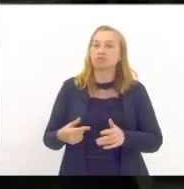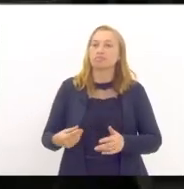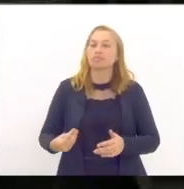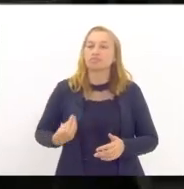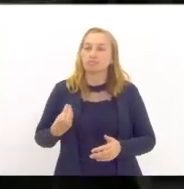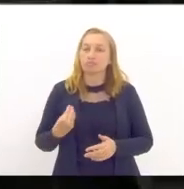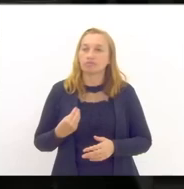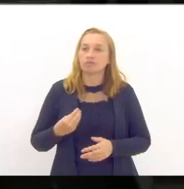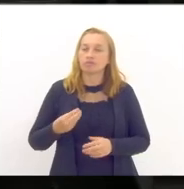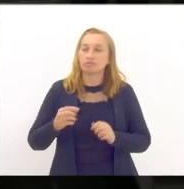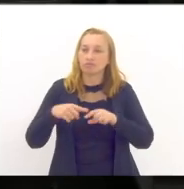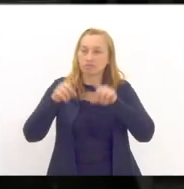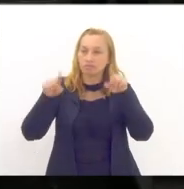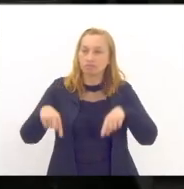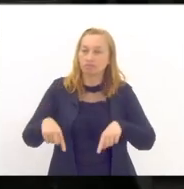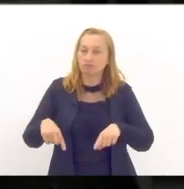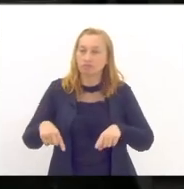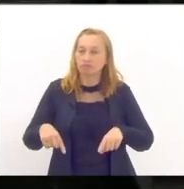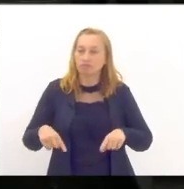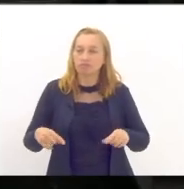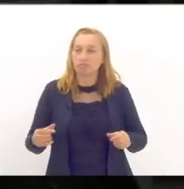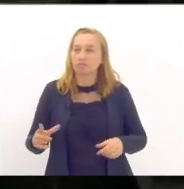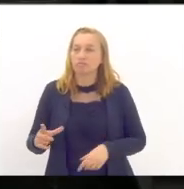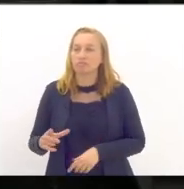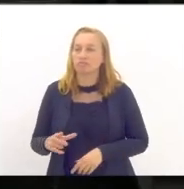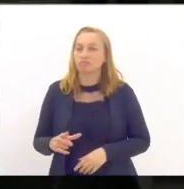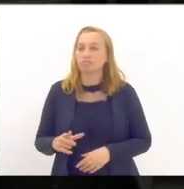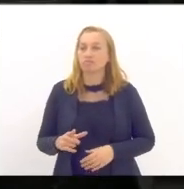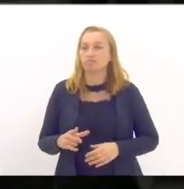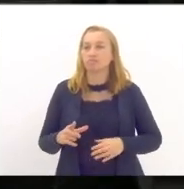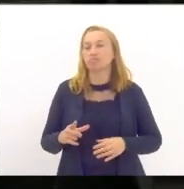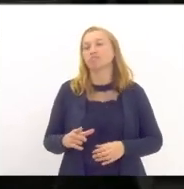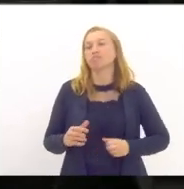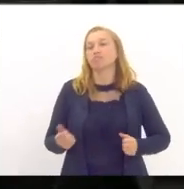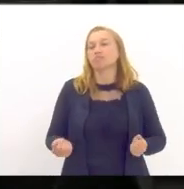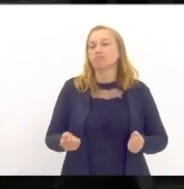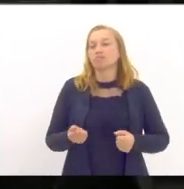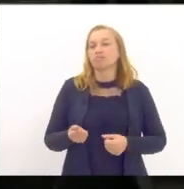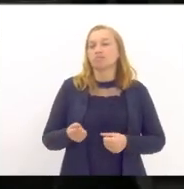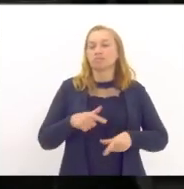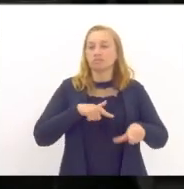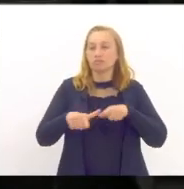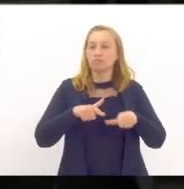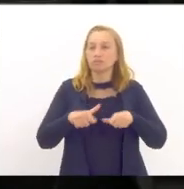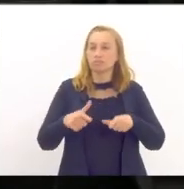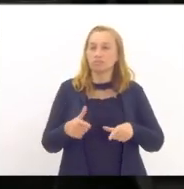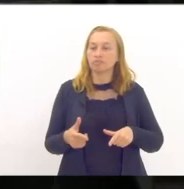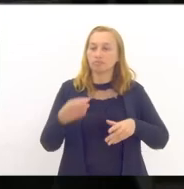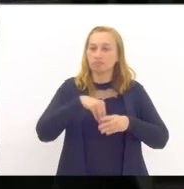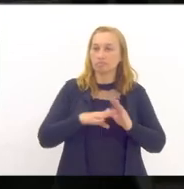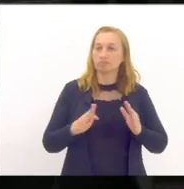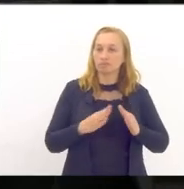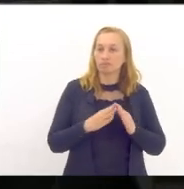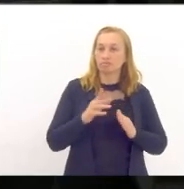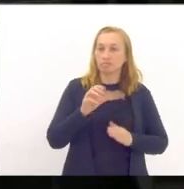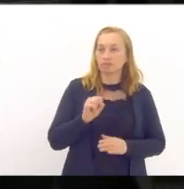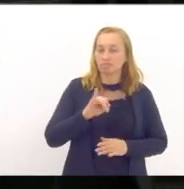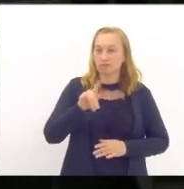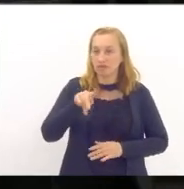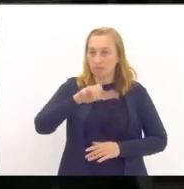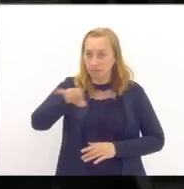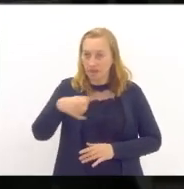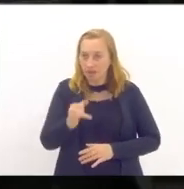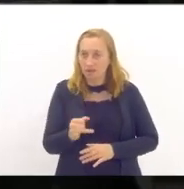maneira ilegal, acumulavam concomitantemente funções no assessoramento legislativo nesta casa e no CEPERJ,